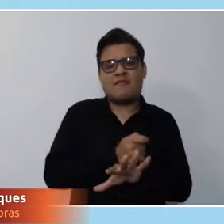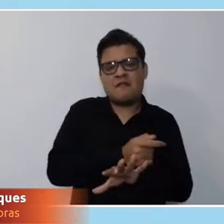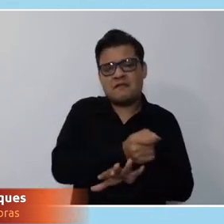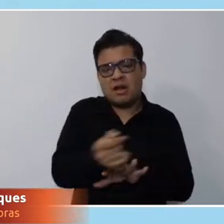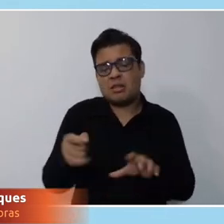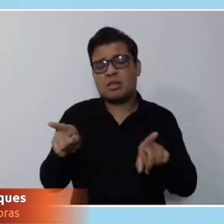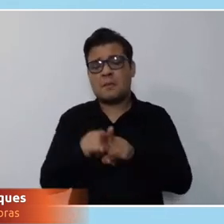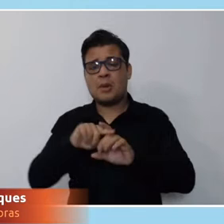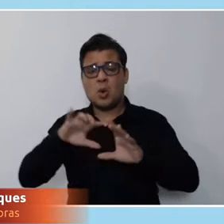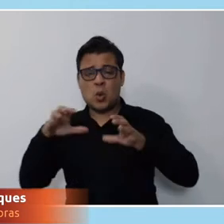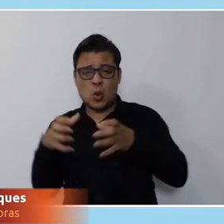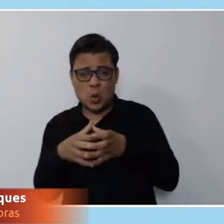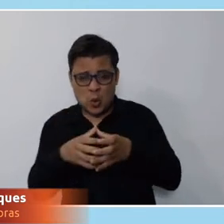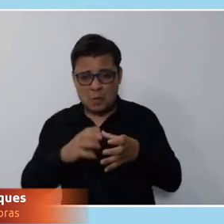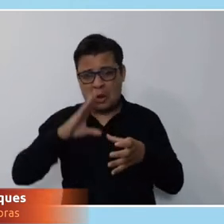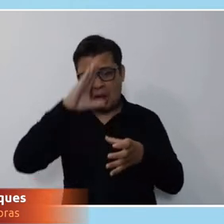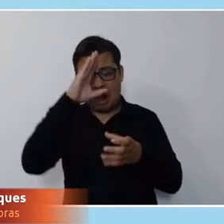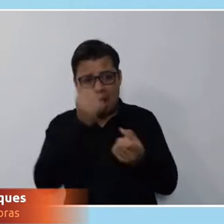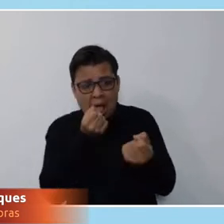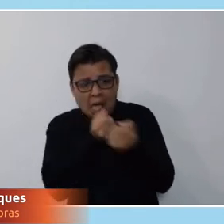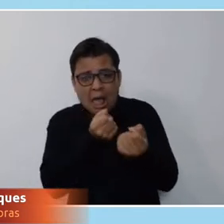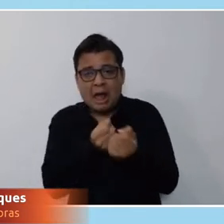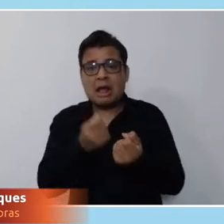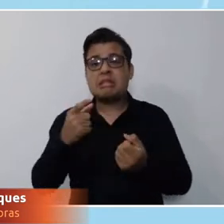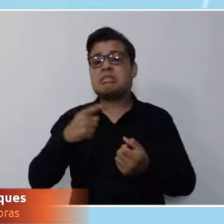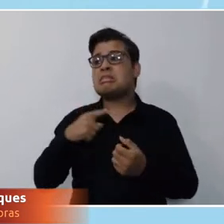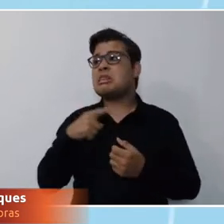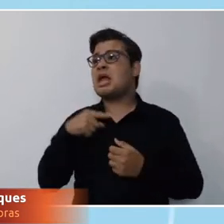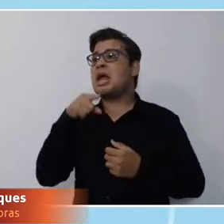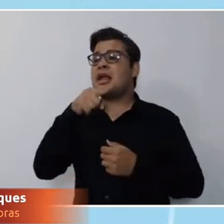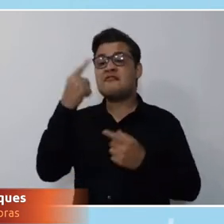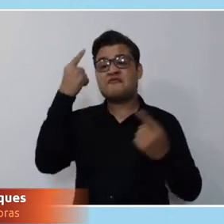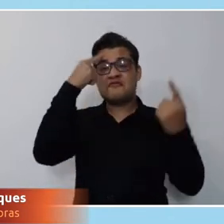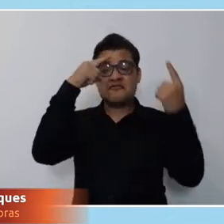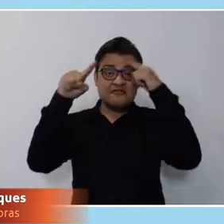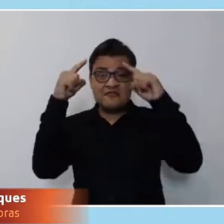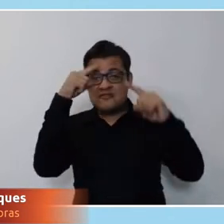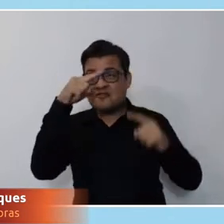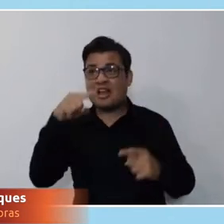brasileiro criar todas essas fantasias para viver nelas, não tem nada